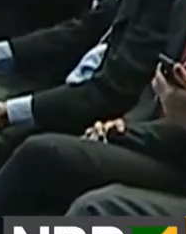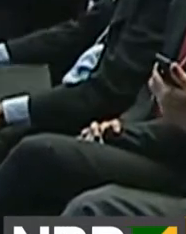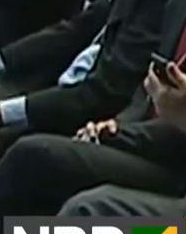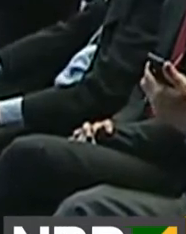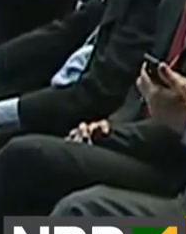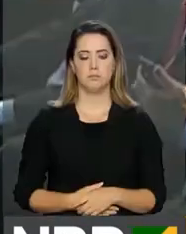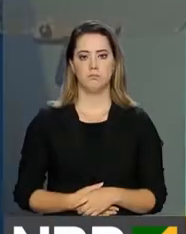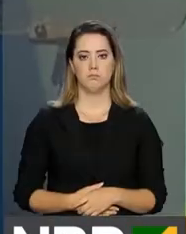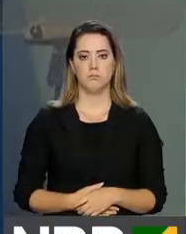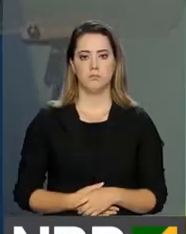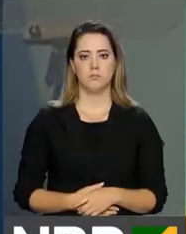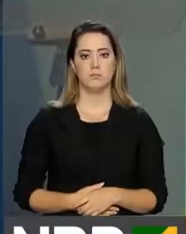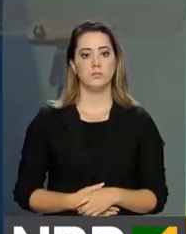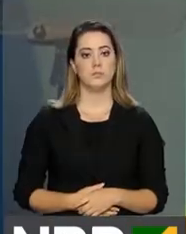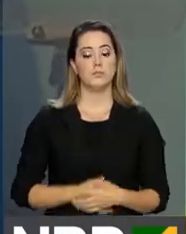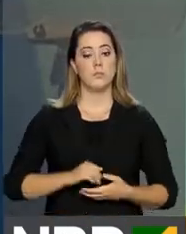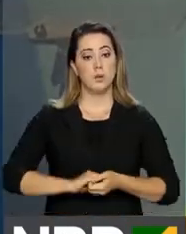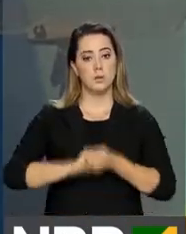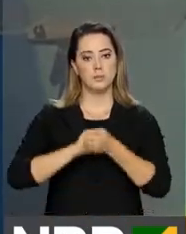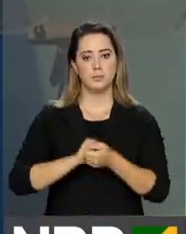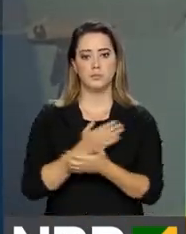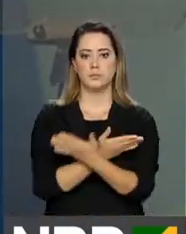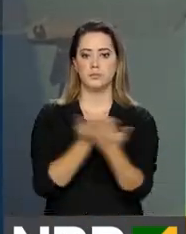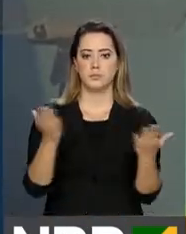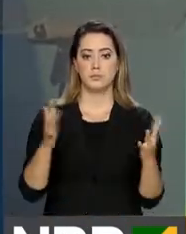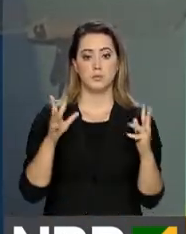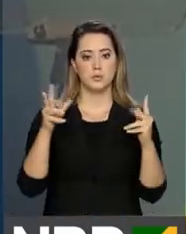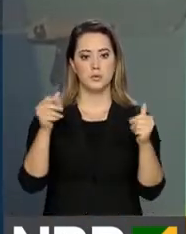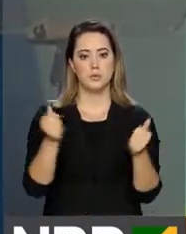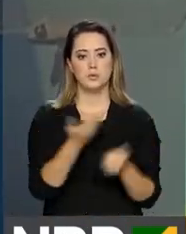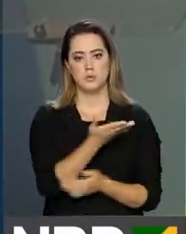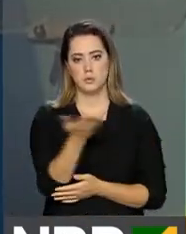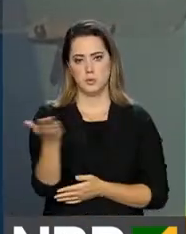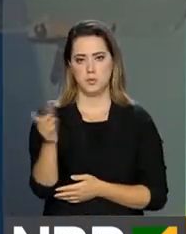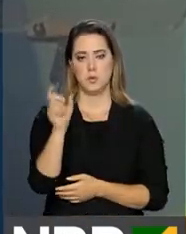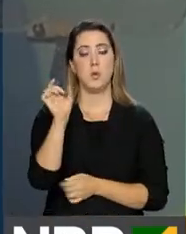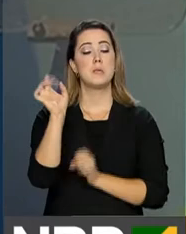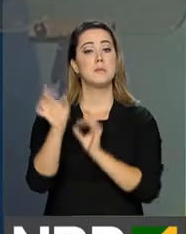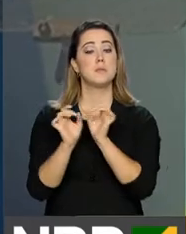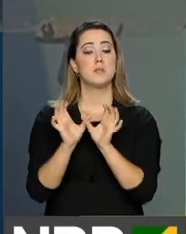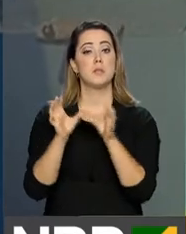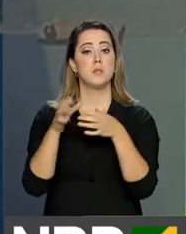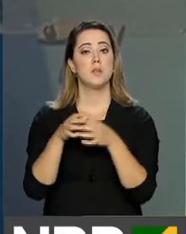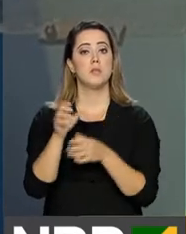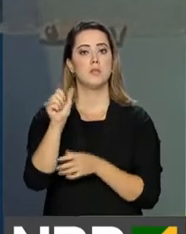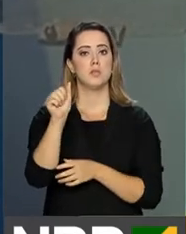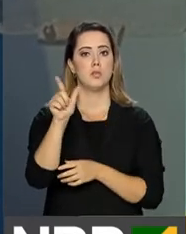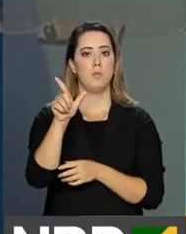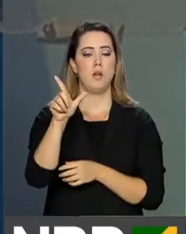Eu quero cumprimentar a todos, especialmente o Alexandre Lira, que é